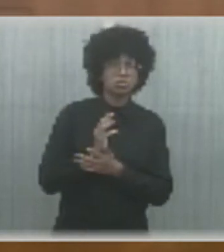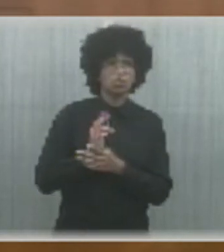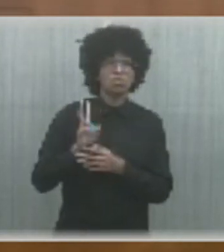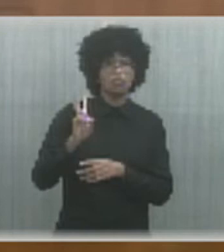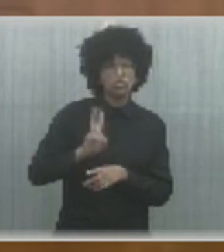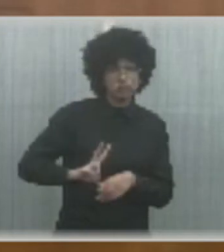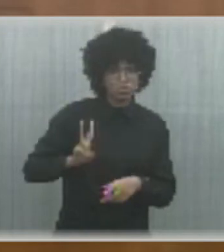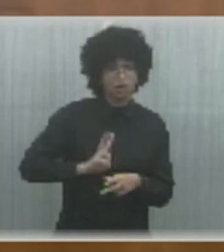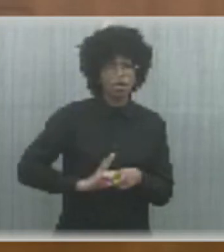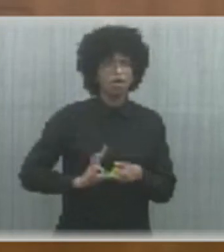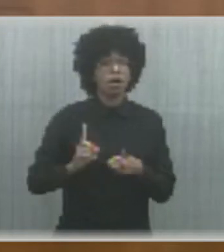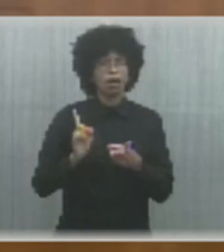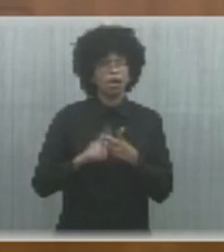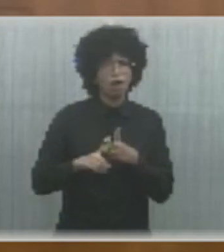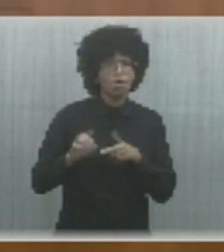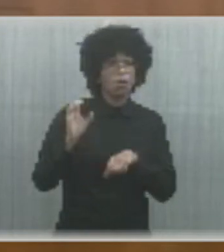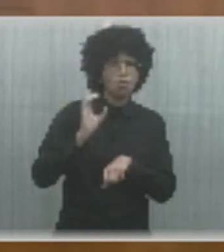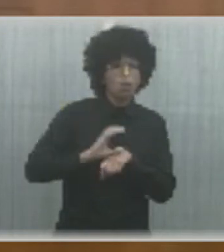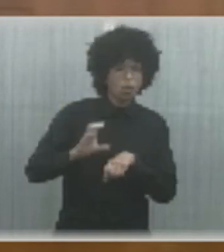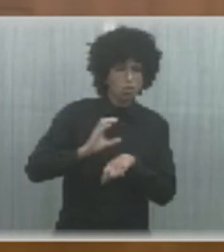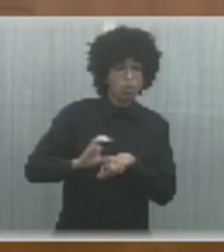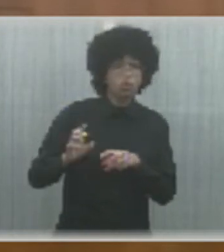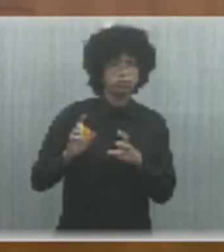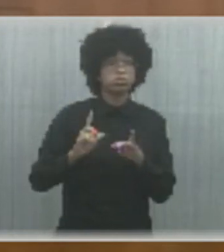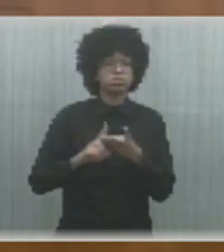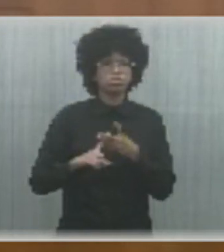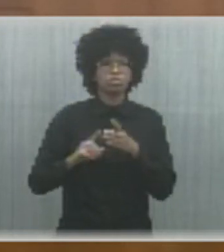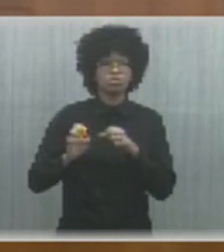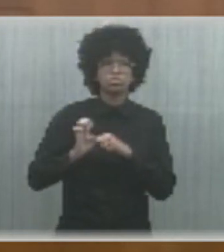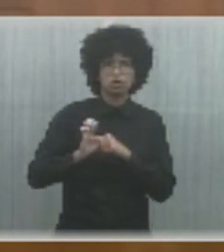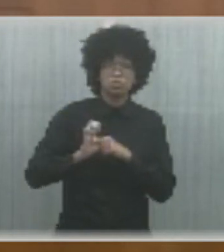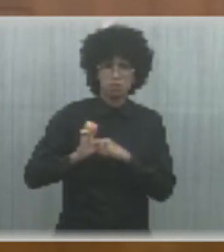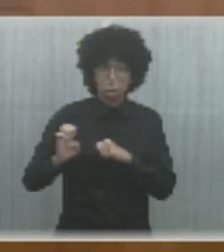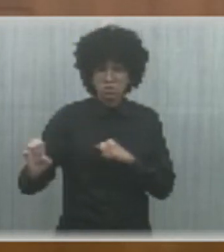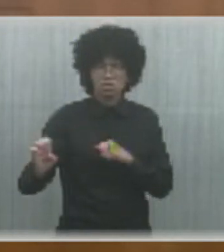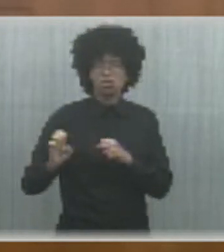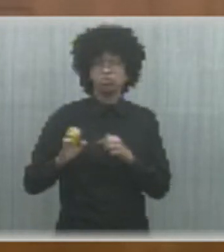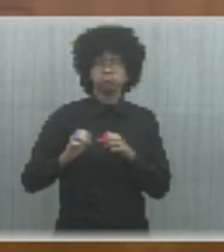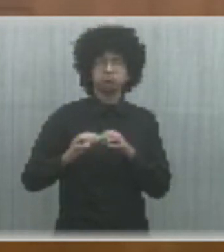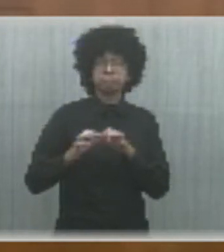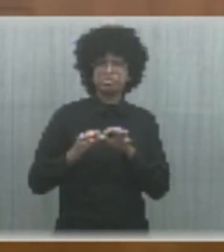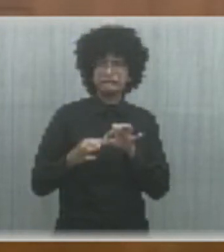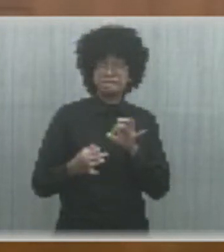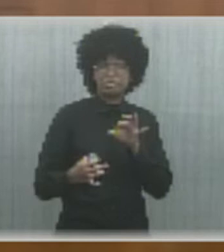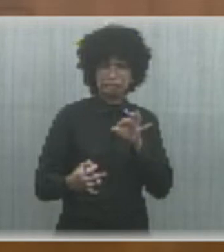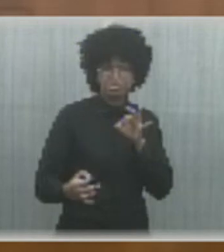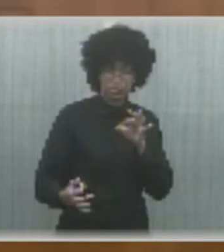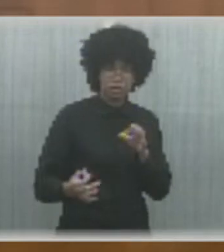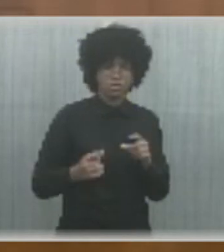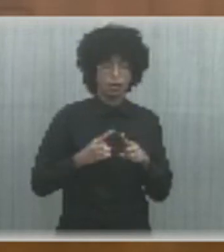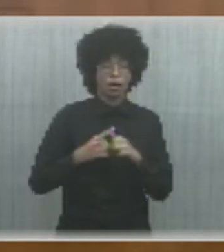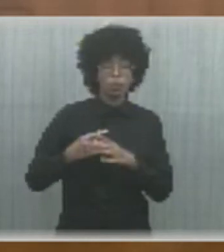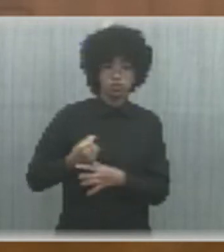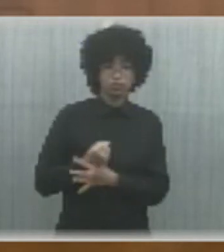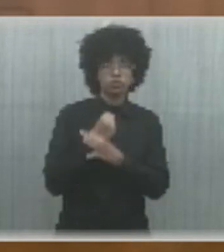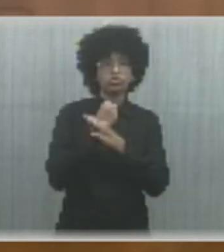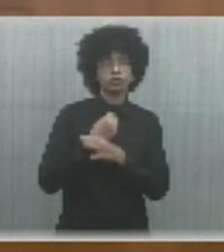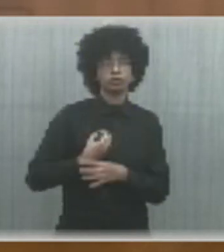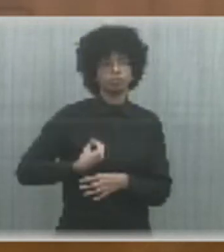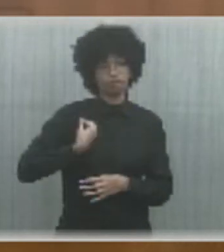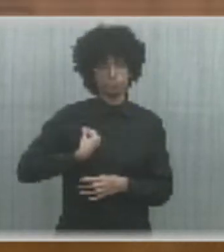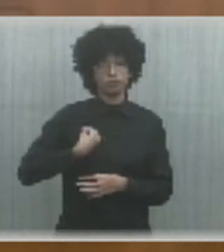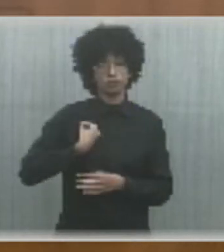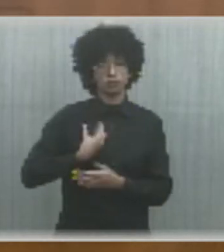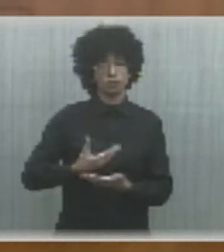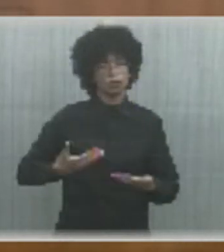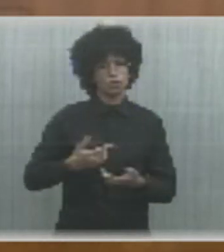difíceis, pelos cursos mais longos, especialidades mais complexas, exatamente para proteger vidas. E fica